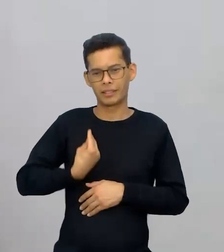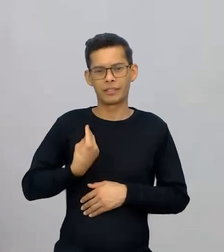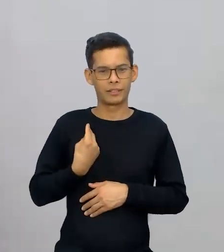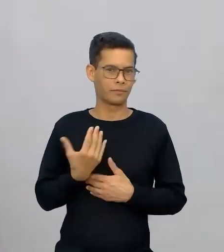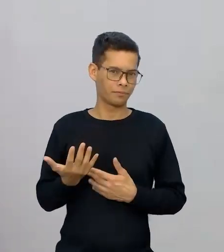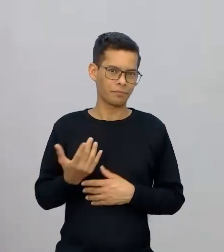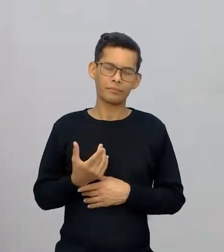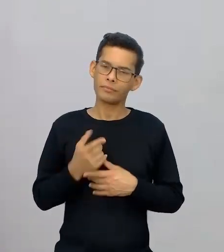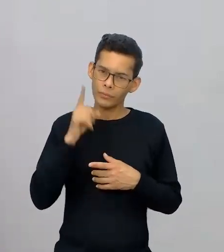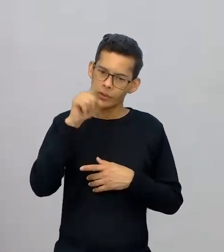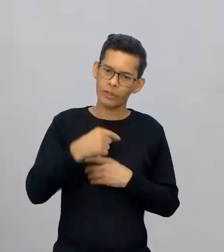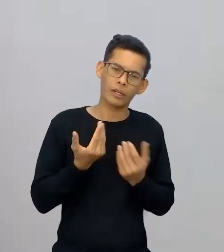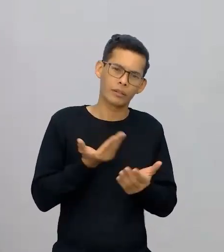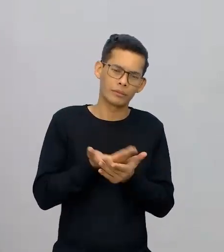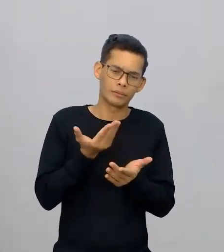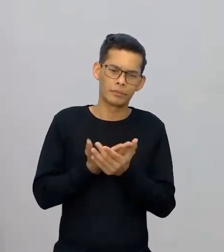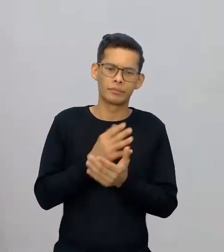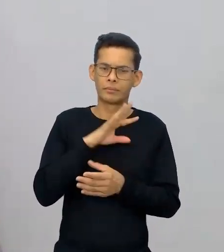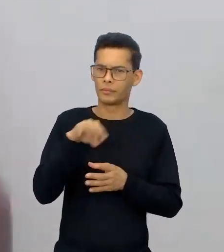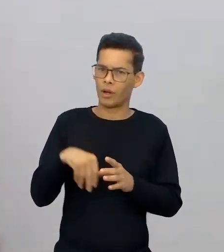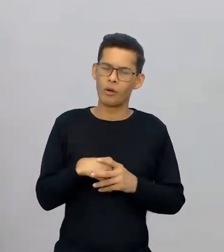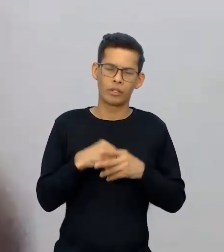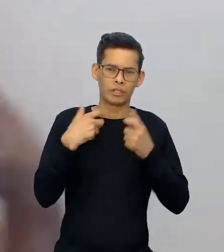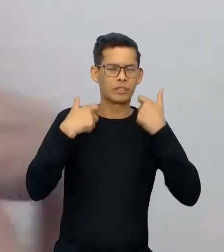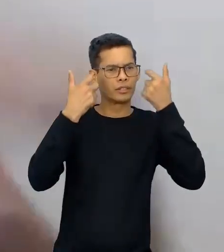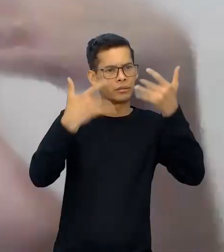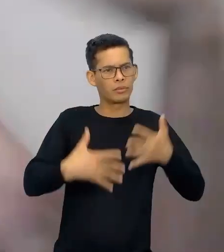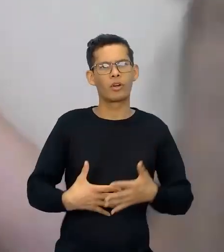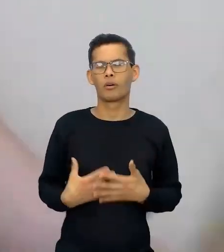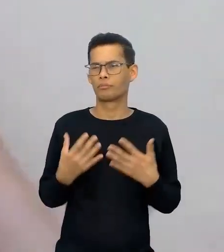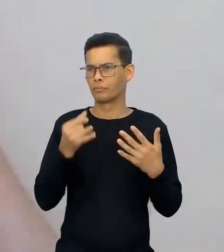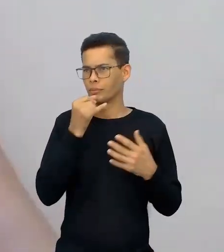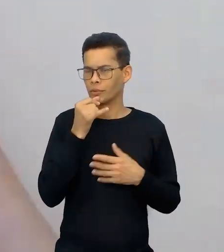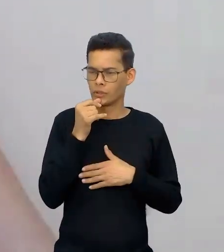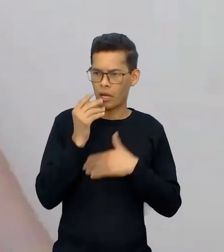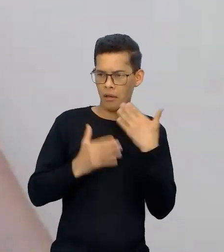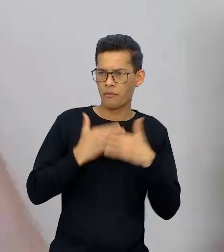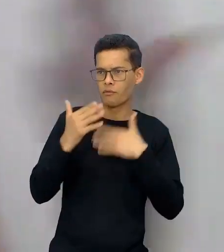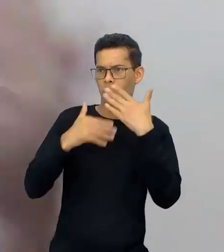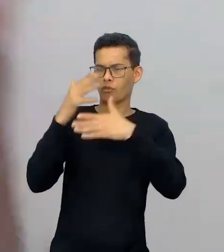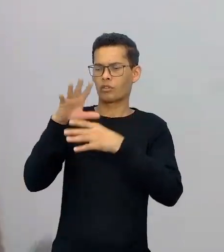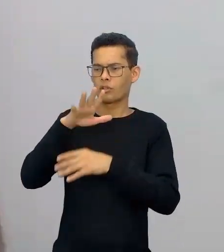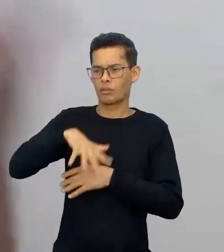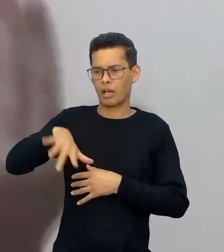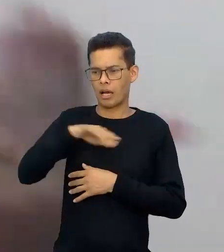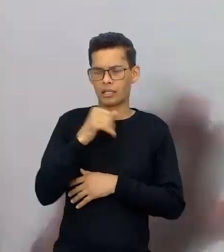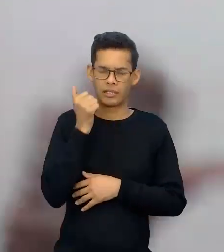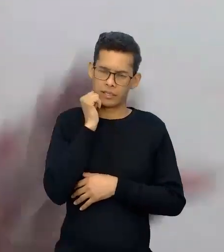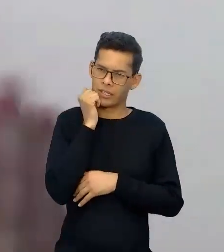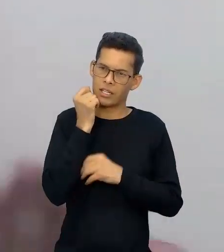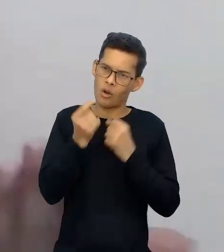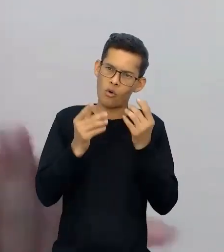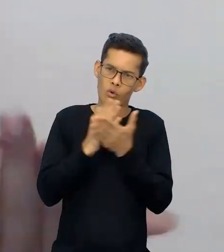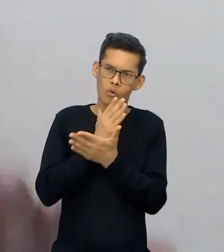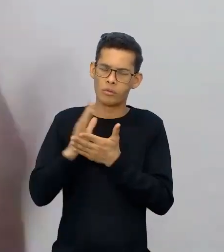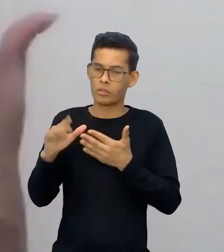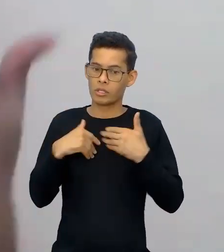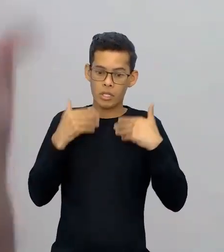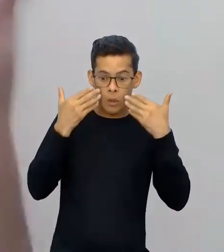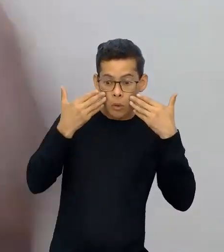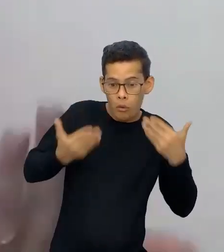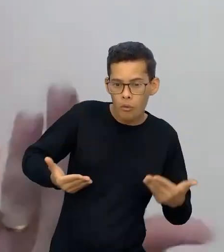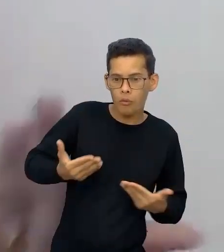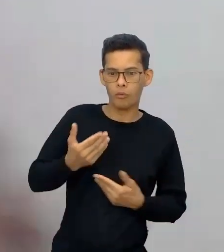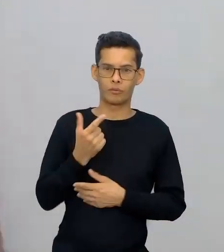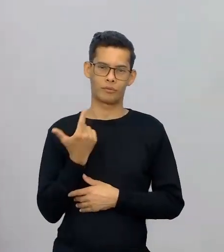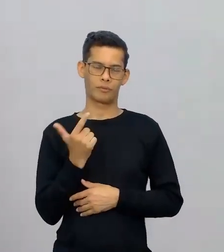isso. Seria uma aula para a gente falar que nem tudo que é evolução na ciência foi visto com os nossos olhos, mas